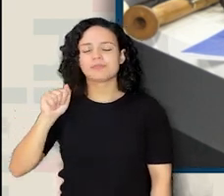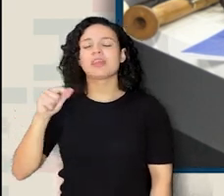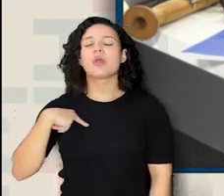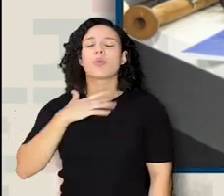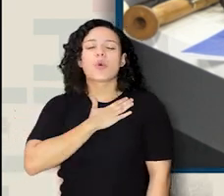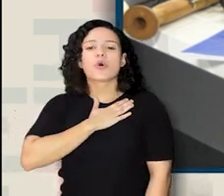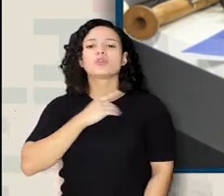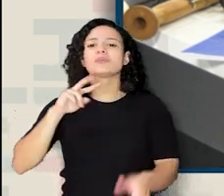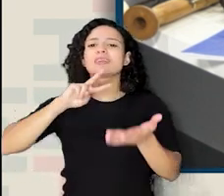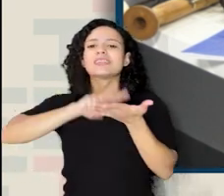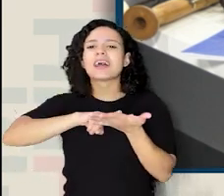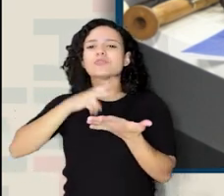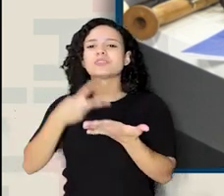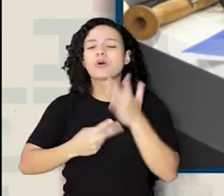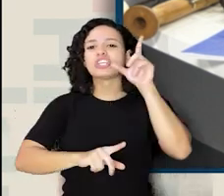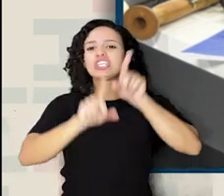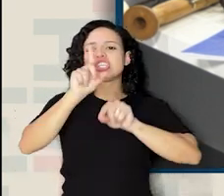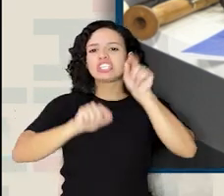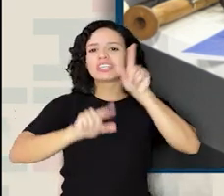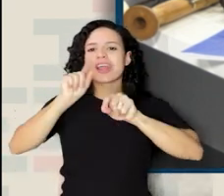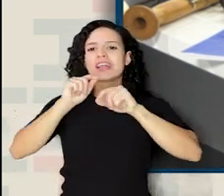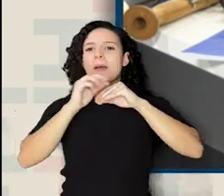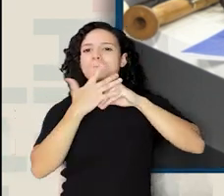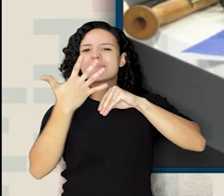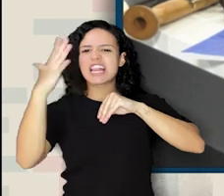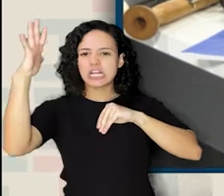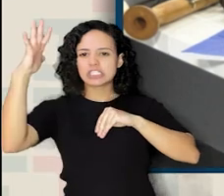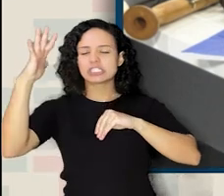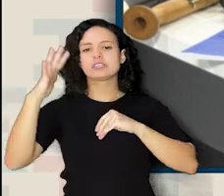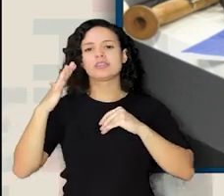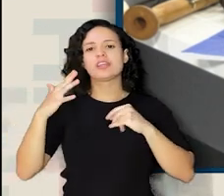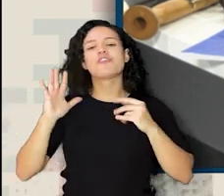música, que significa estrela brilhante. E